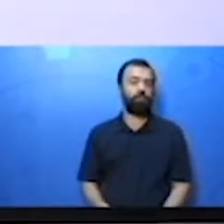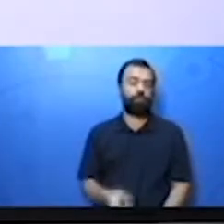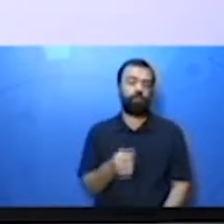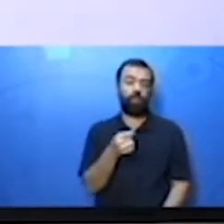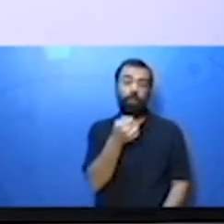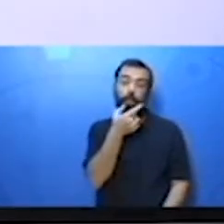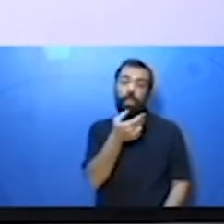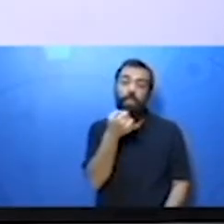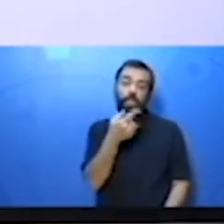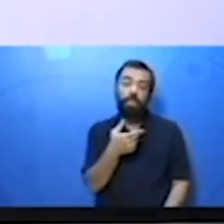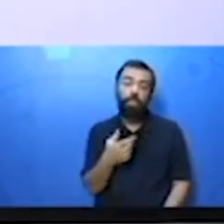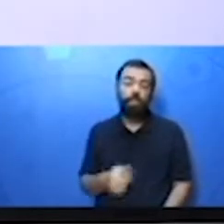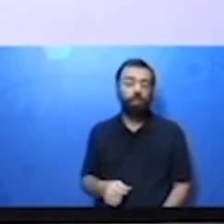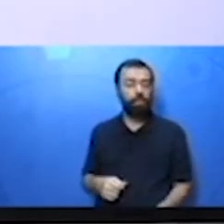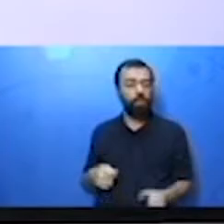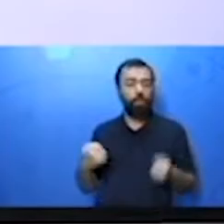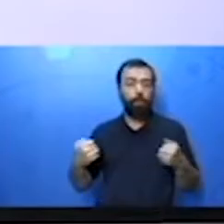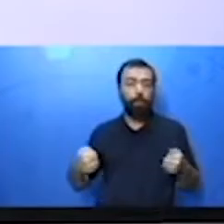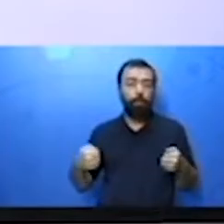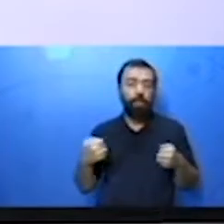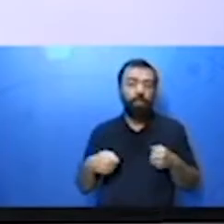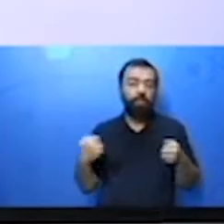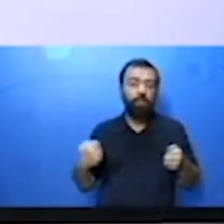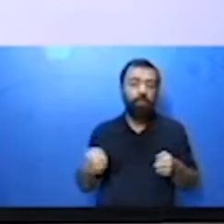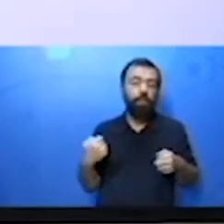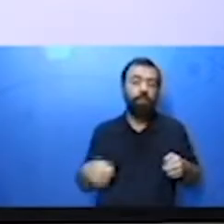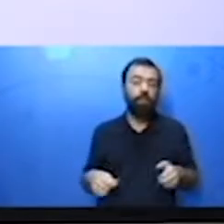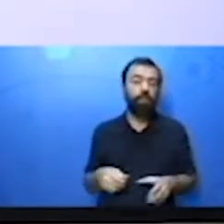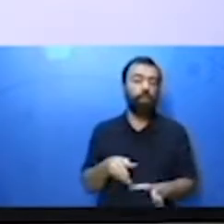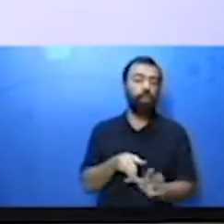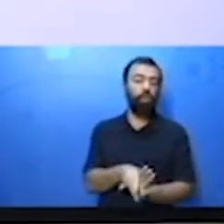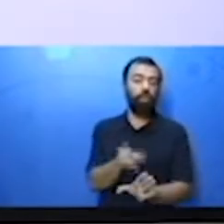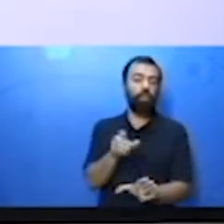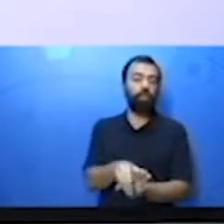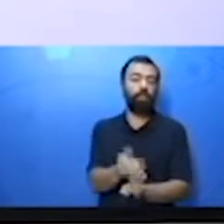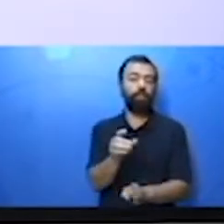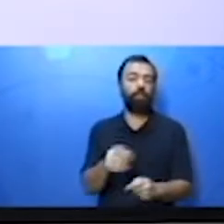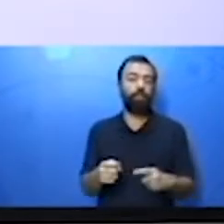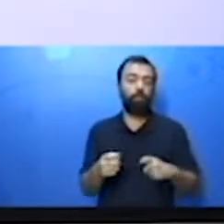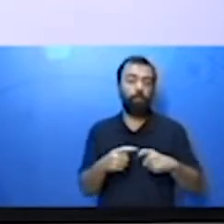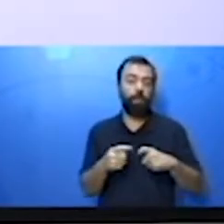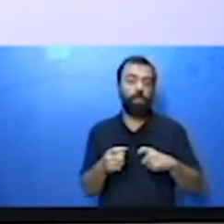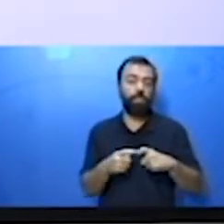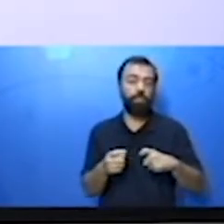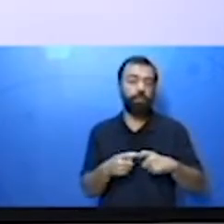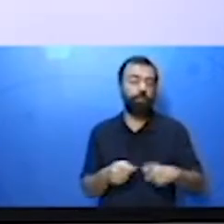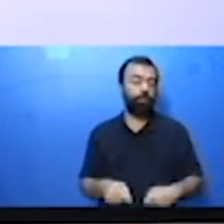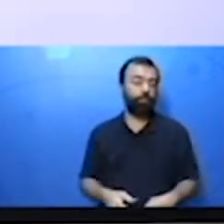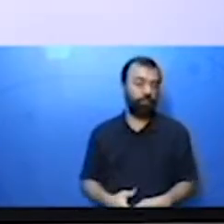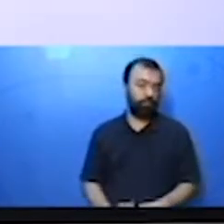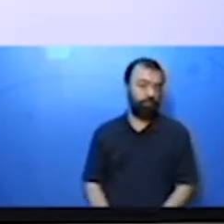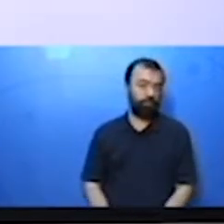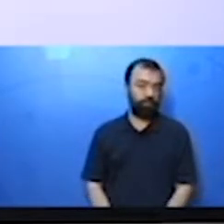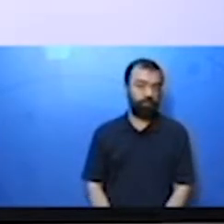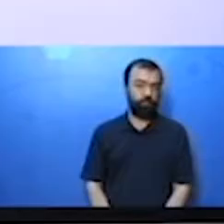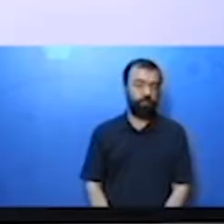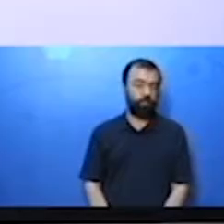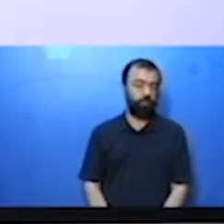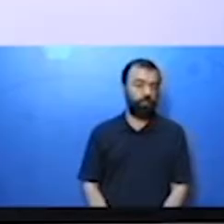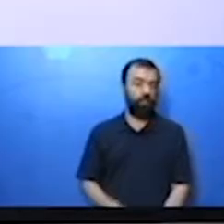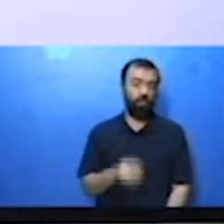Medicamentos devem ser ingeridos somente sob orientação médica. Procure um médico. Sentiu